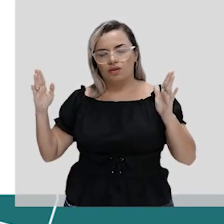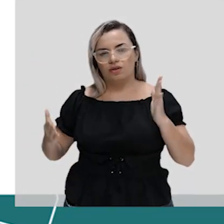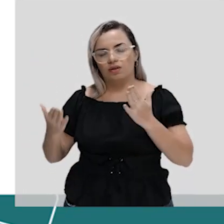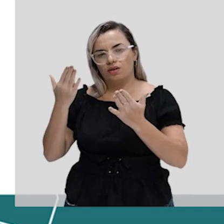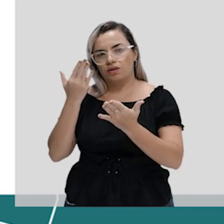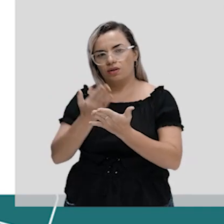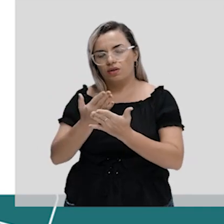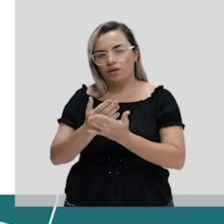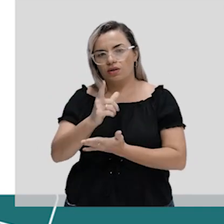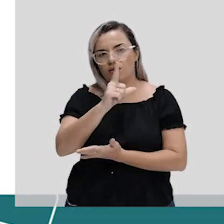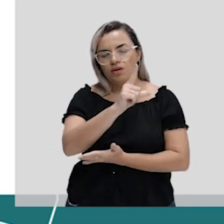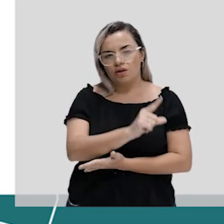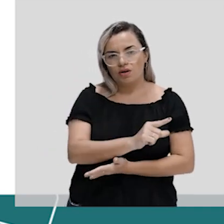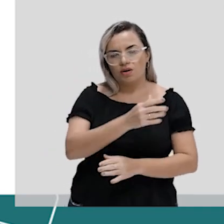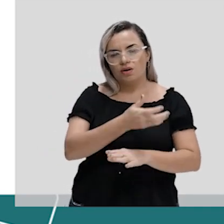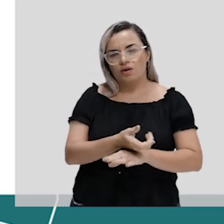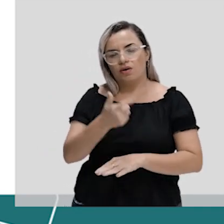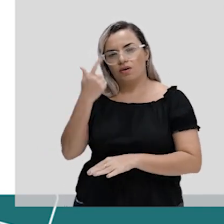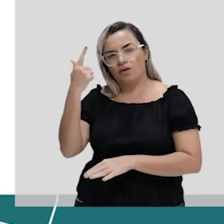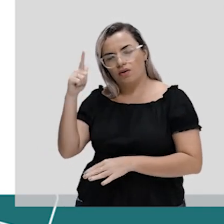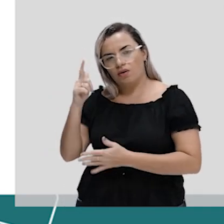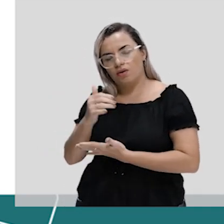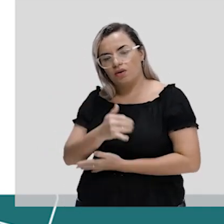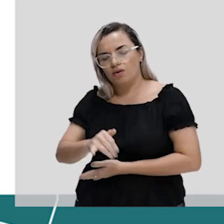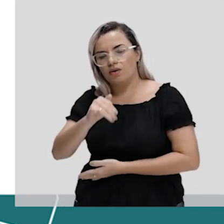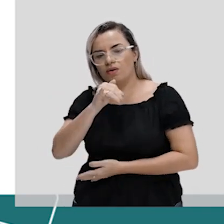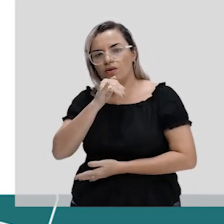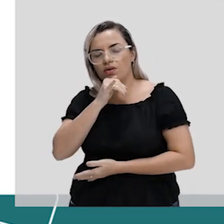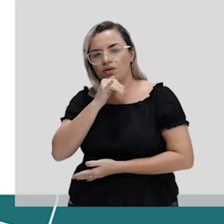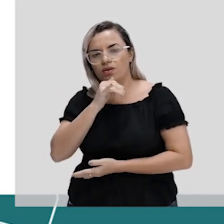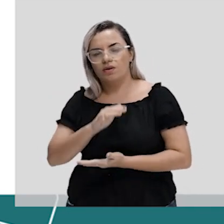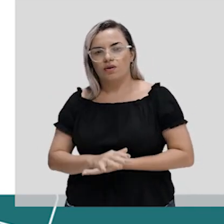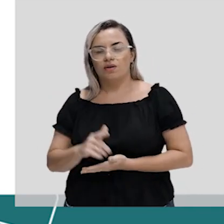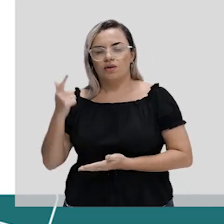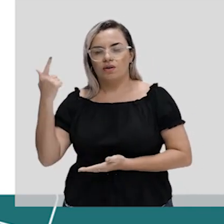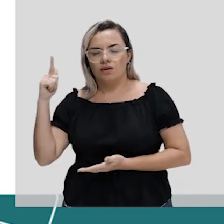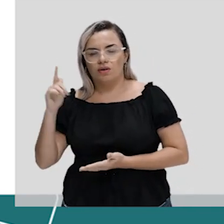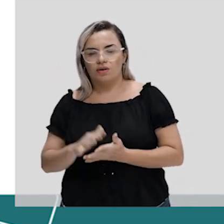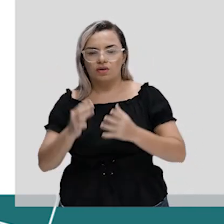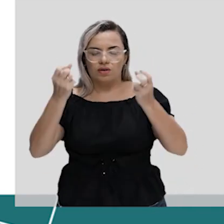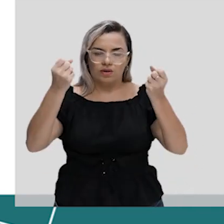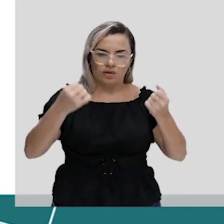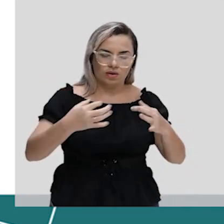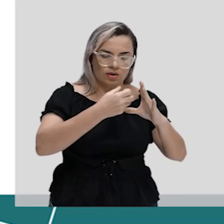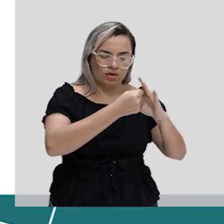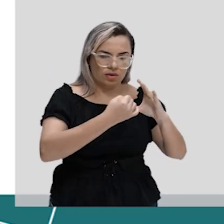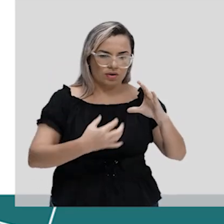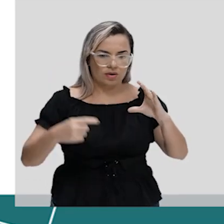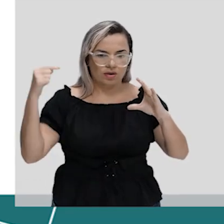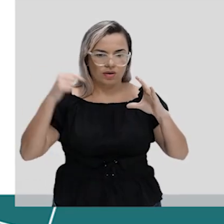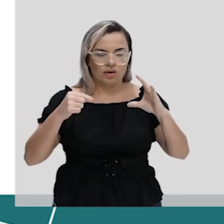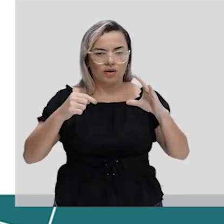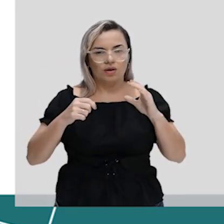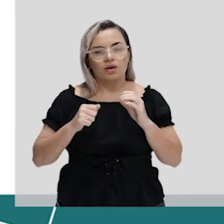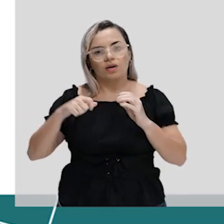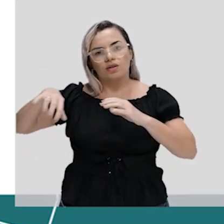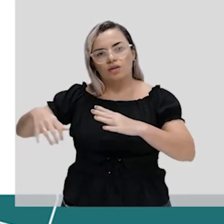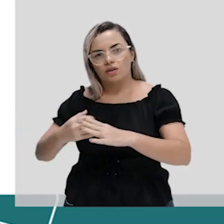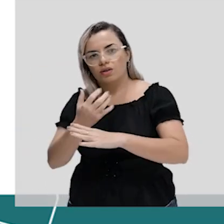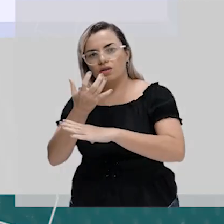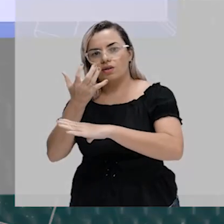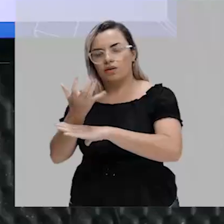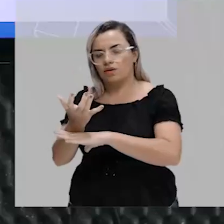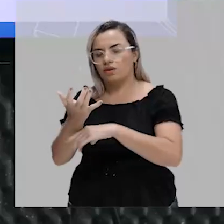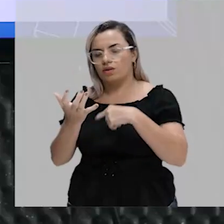estudados ali um pouco na geografia, quando, por exemplo, o professor de geografia menciona algumas características de plantas, ele está falando